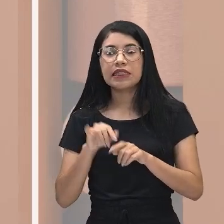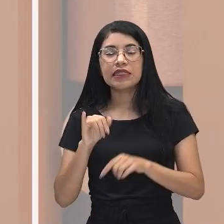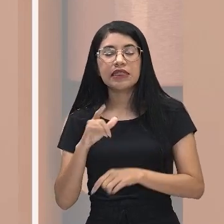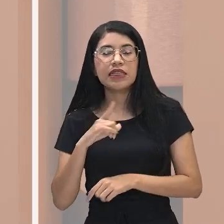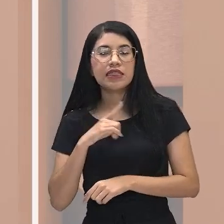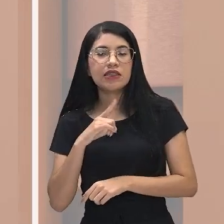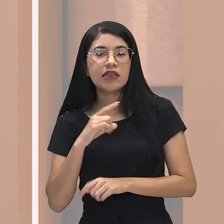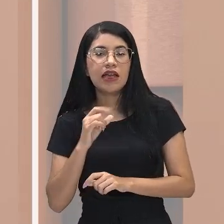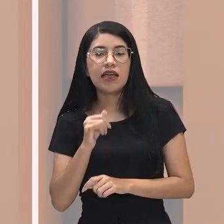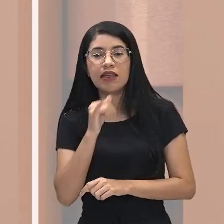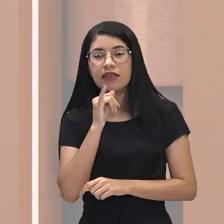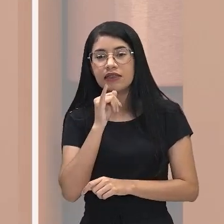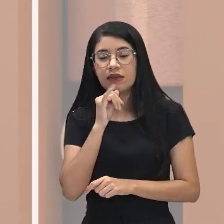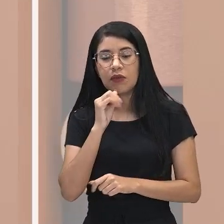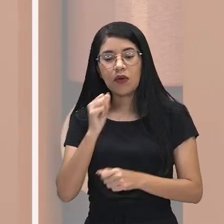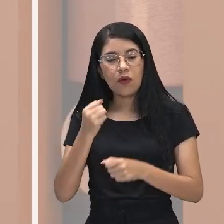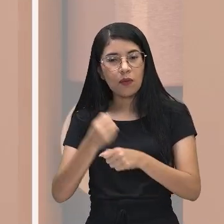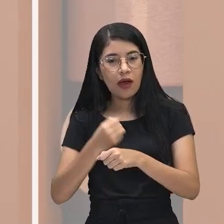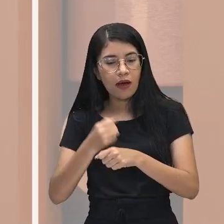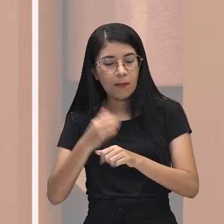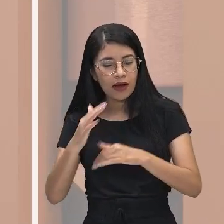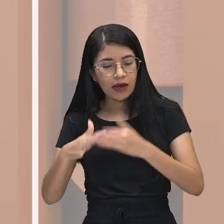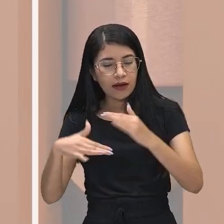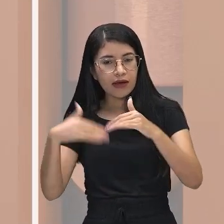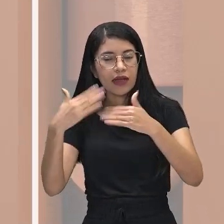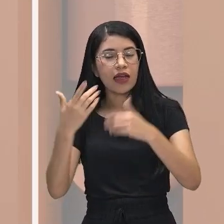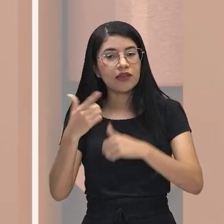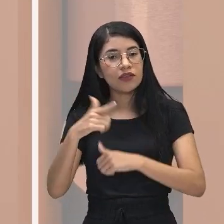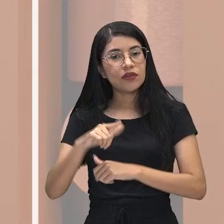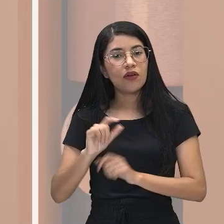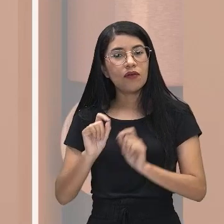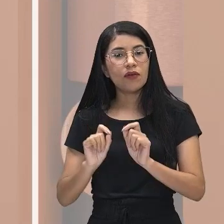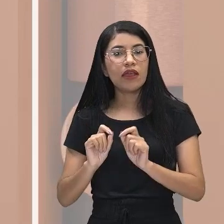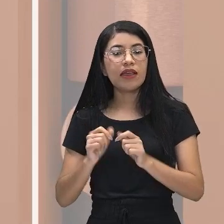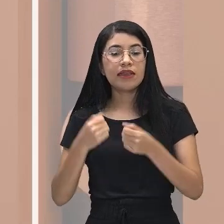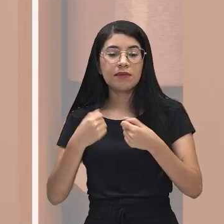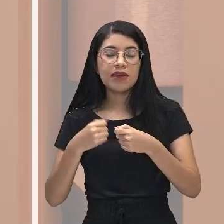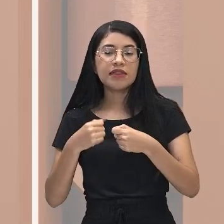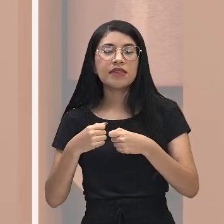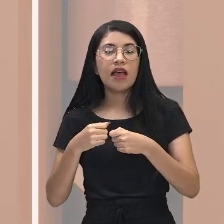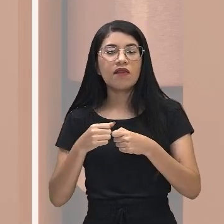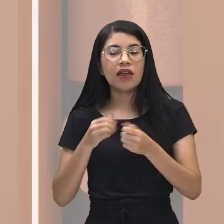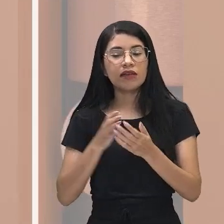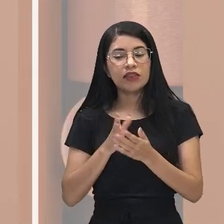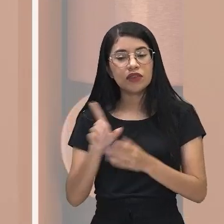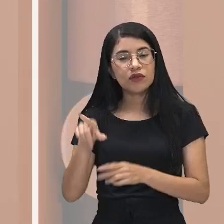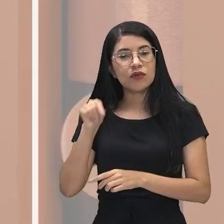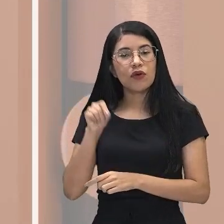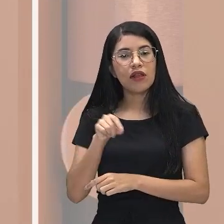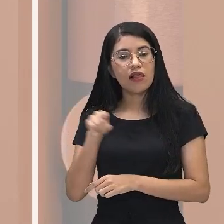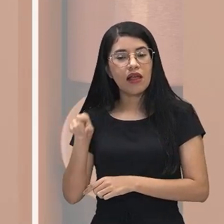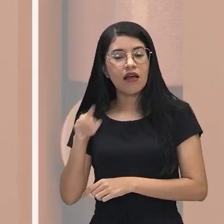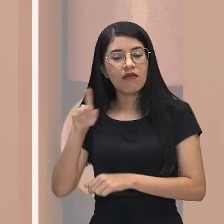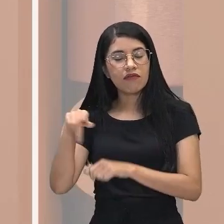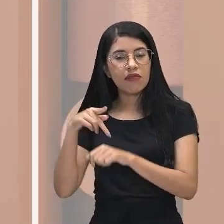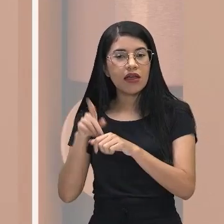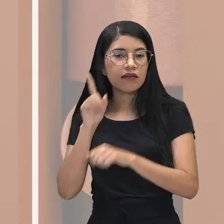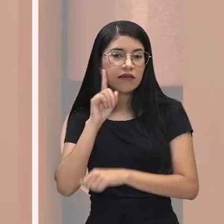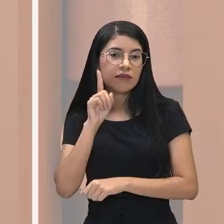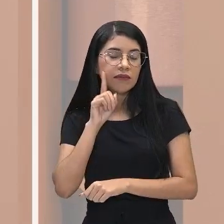sido reconstruídos, por assim dizer, eles pendulassem para o lado americano na questão e